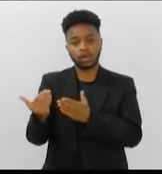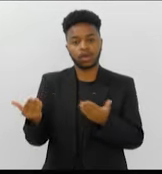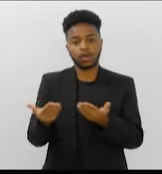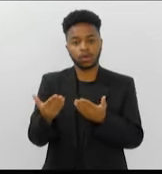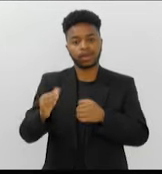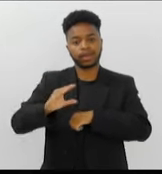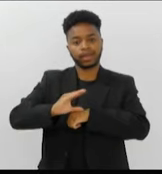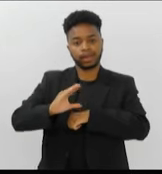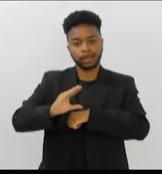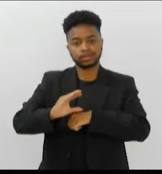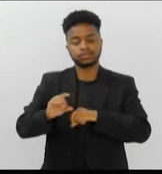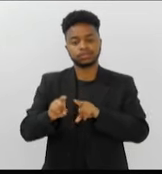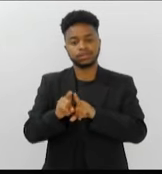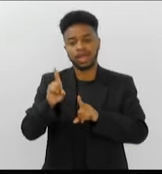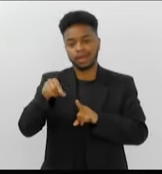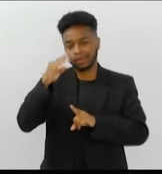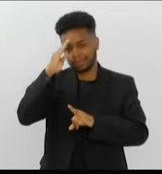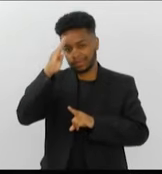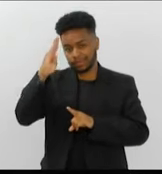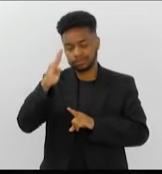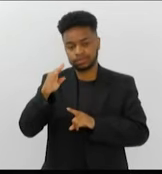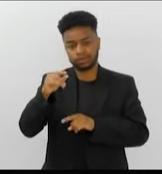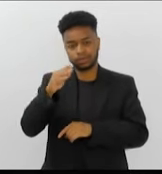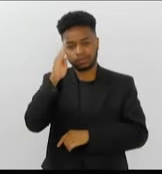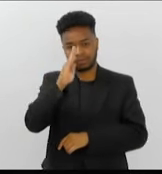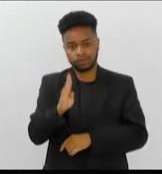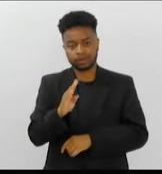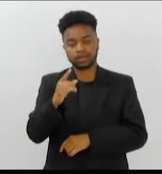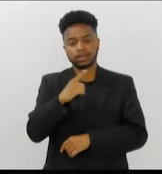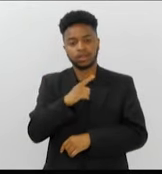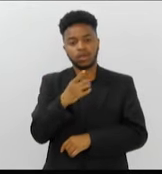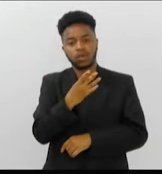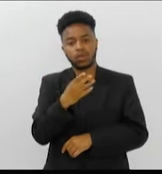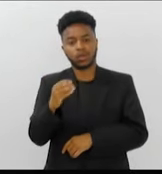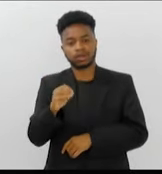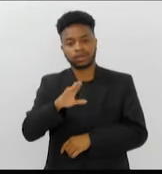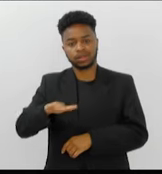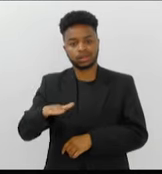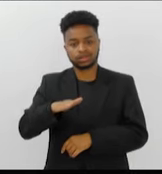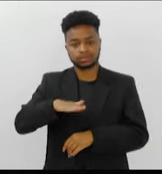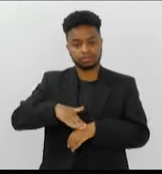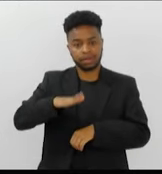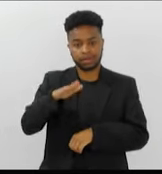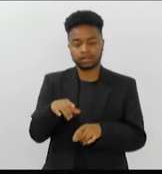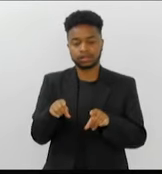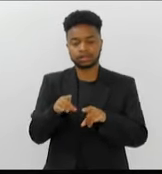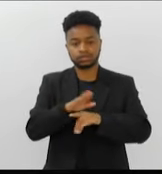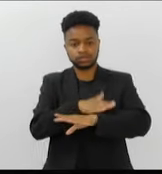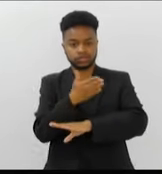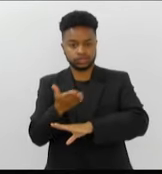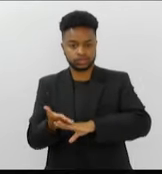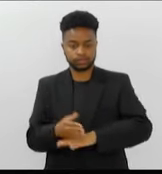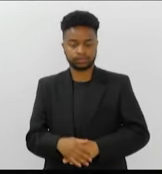creche, a maior do Brasil, que atende mais de 400 crianças em tempo integral.